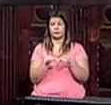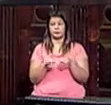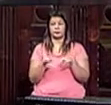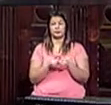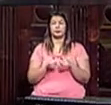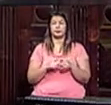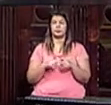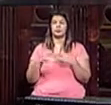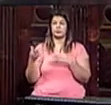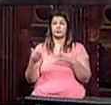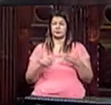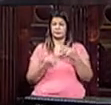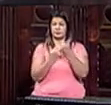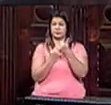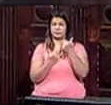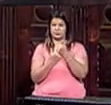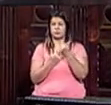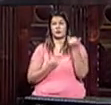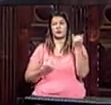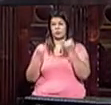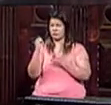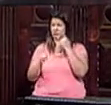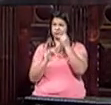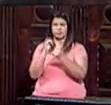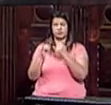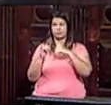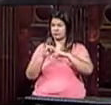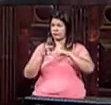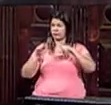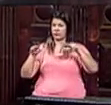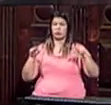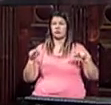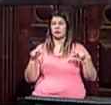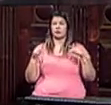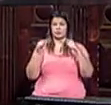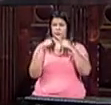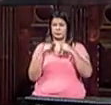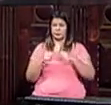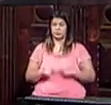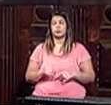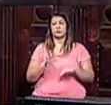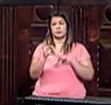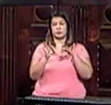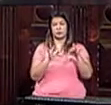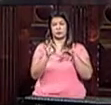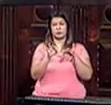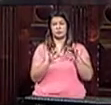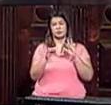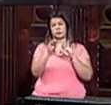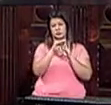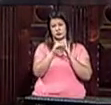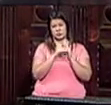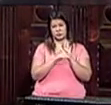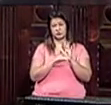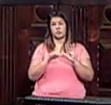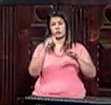ministro todas as nossas informações relativas aos projetos de lei em tramitação no